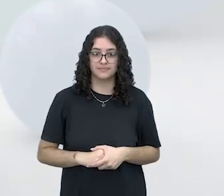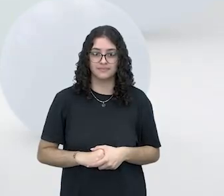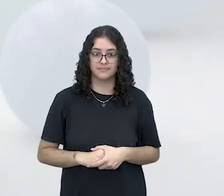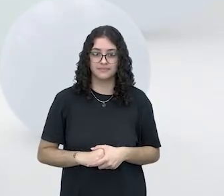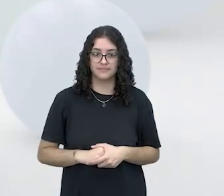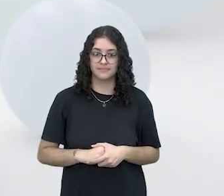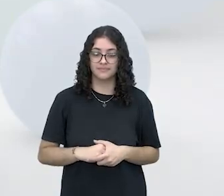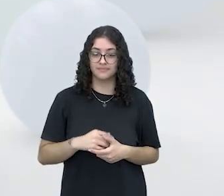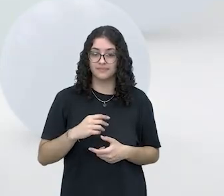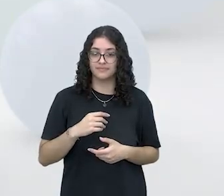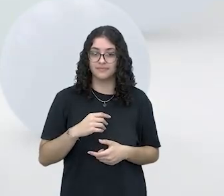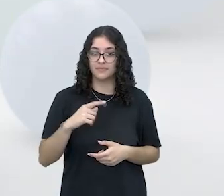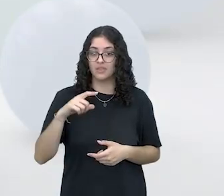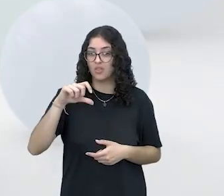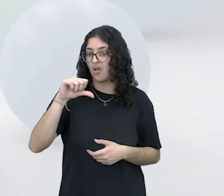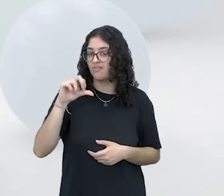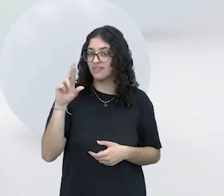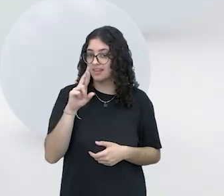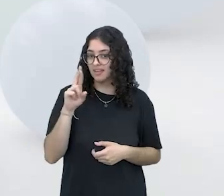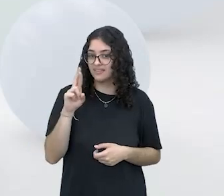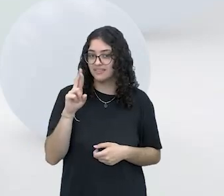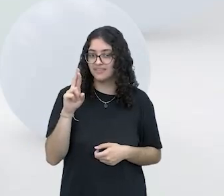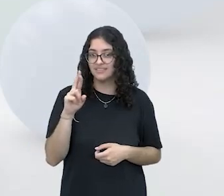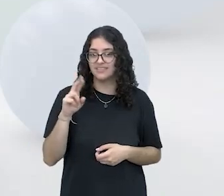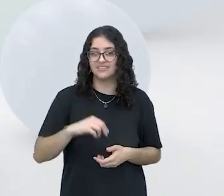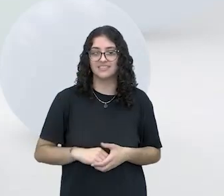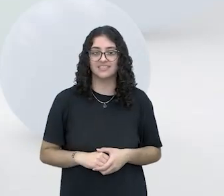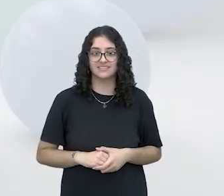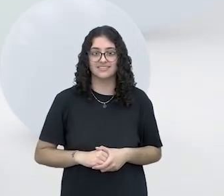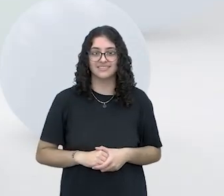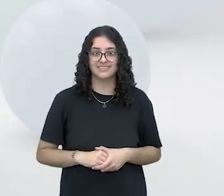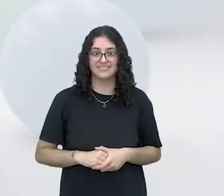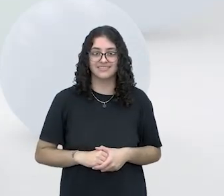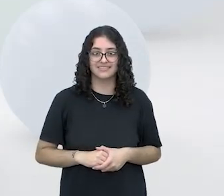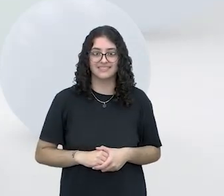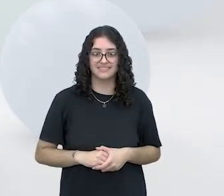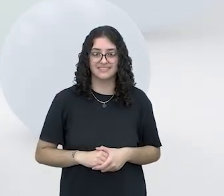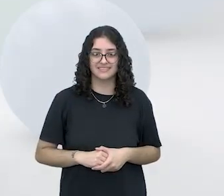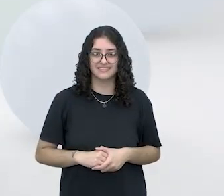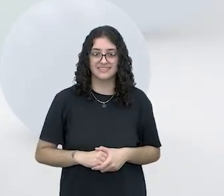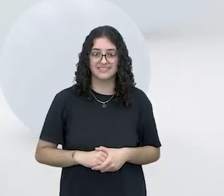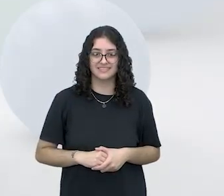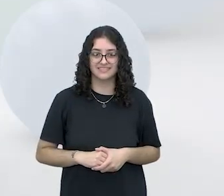Danoninho tá uns R$9. Qual Danoninho é?